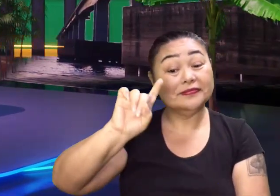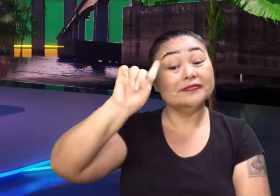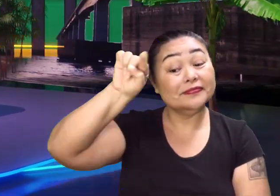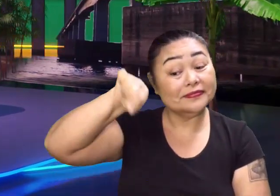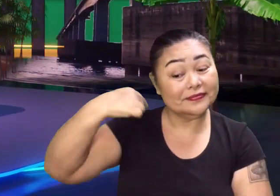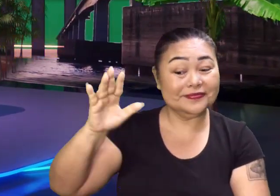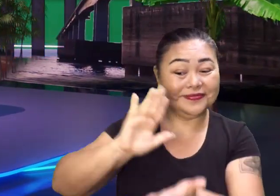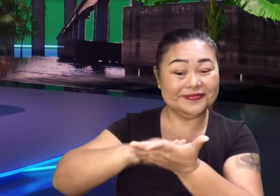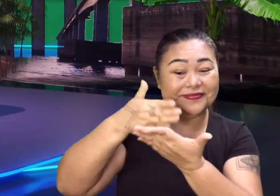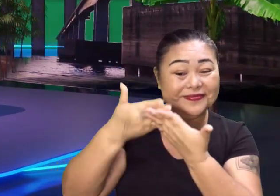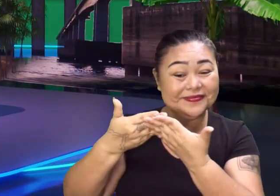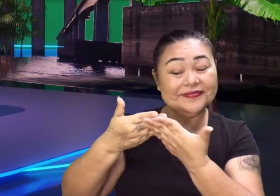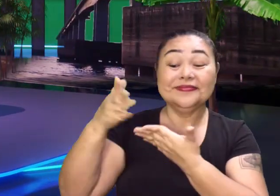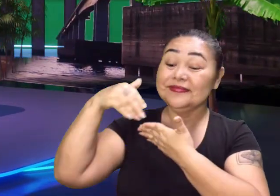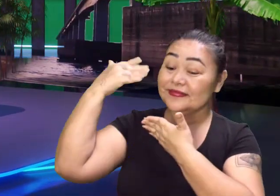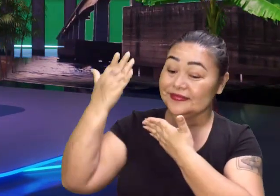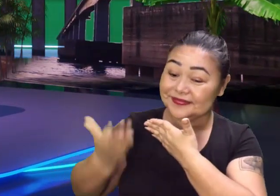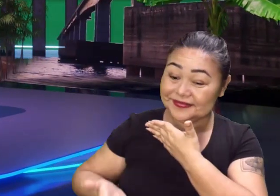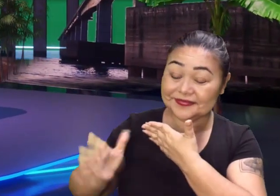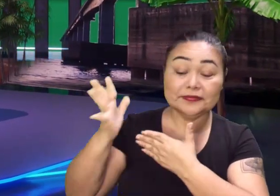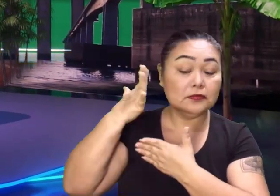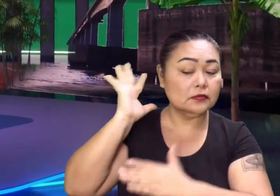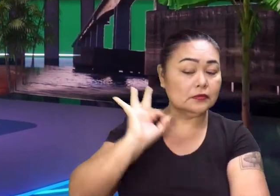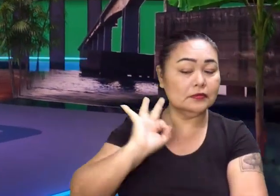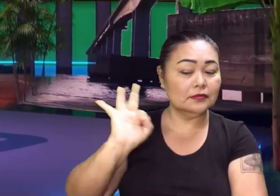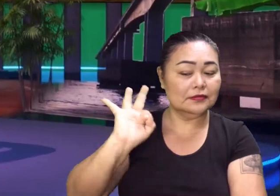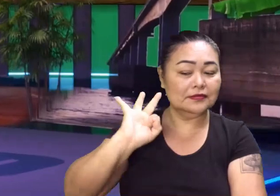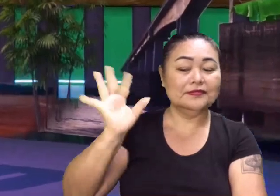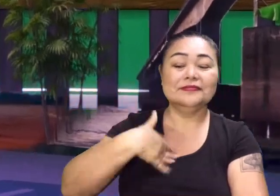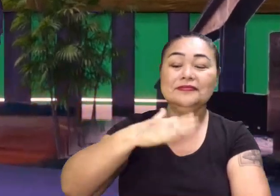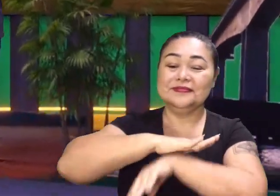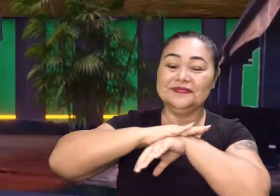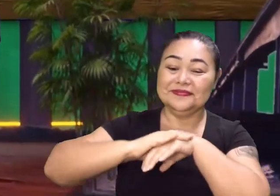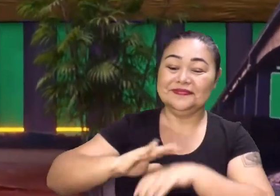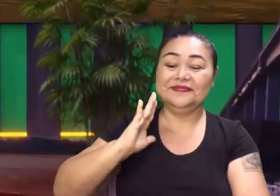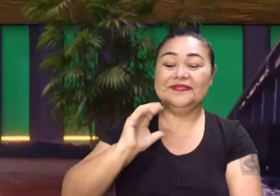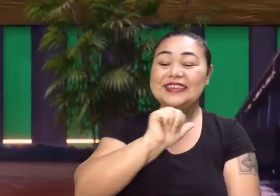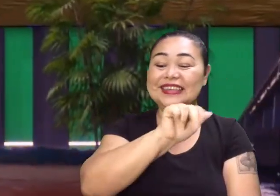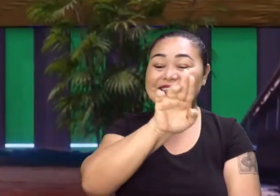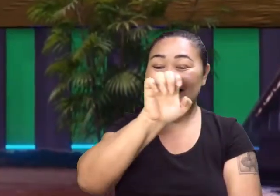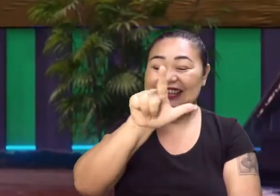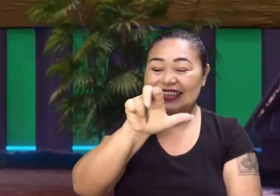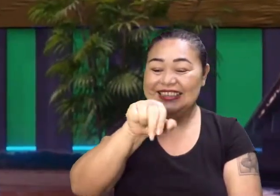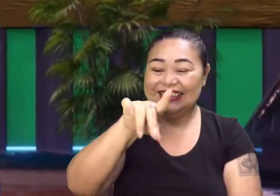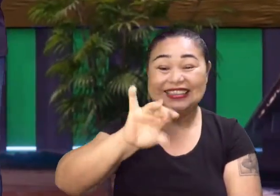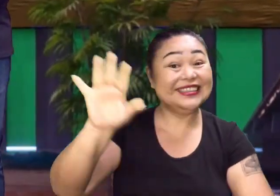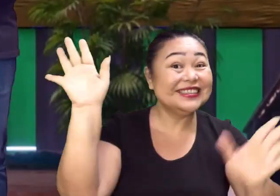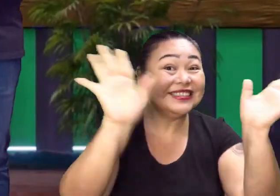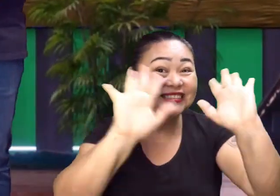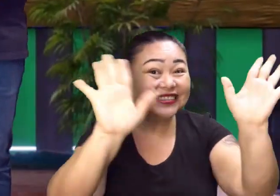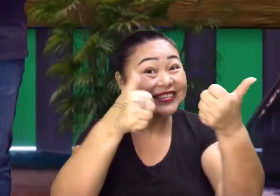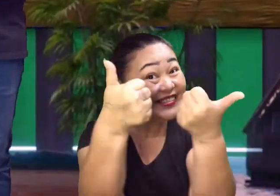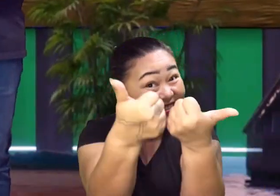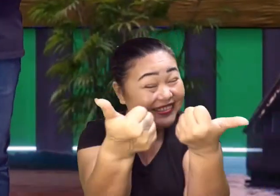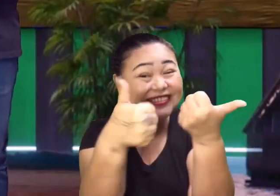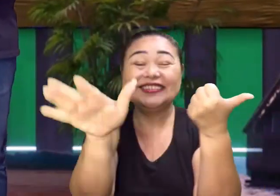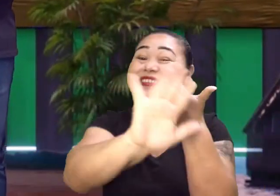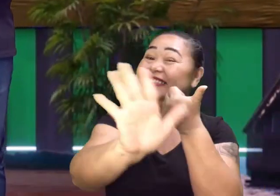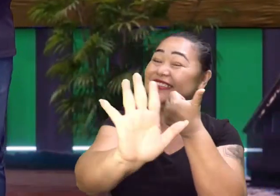nossa intérprete, professor Jorge, top de linha. A nossa querida Aldelinda. Dá um alô aí, Aldelinda,